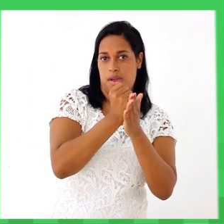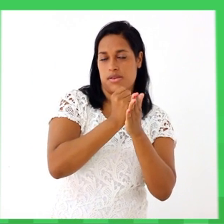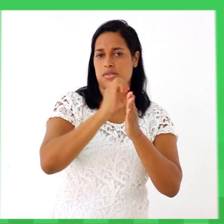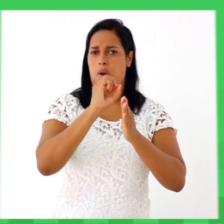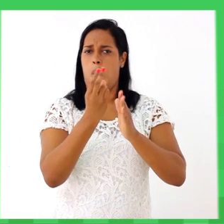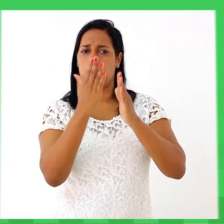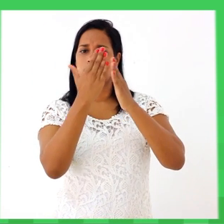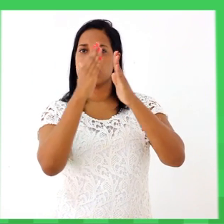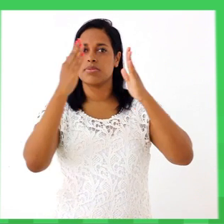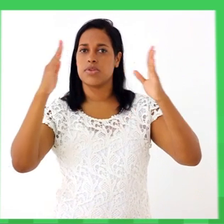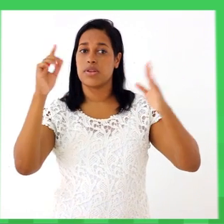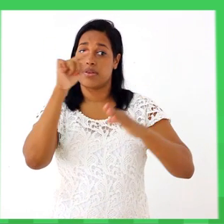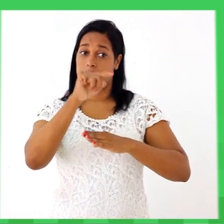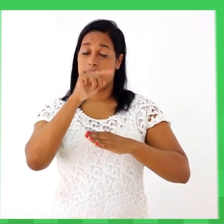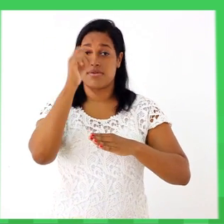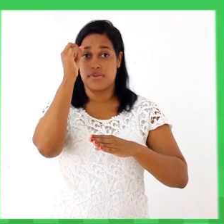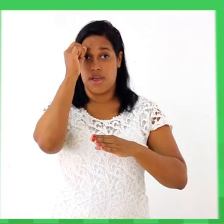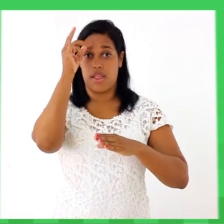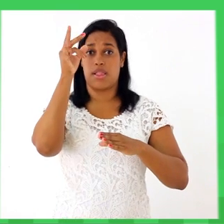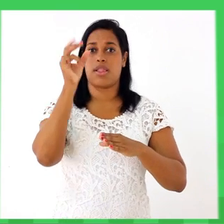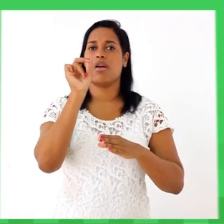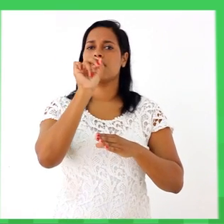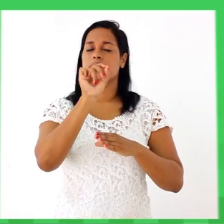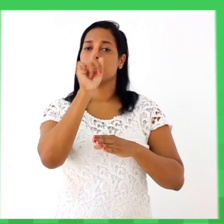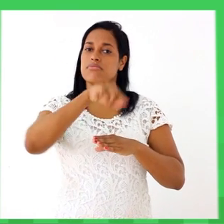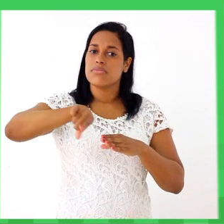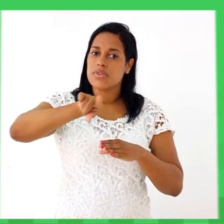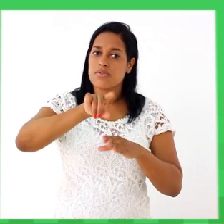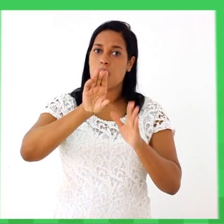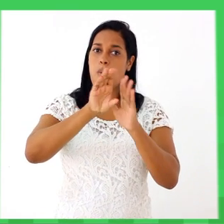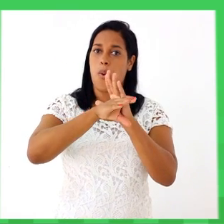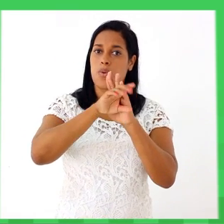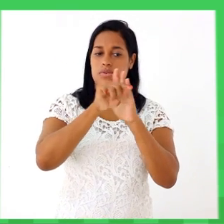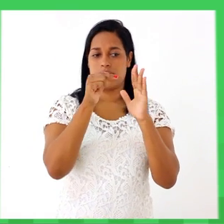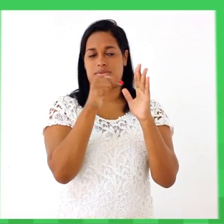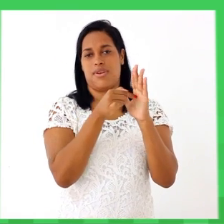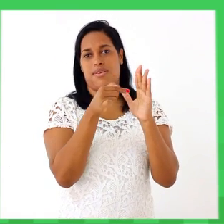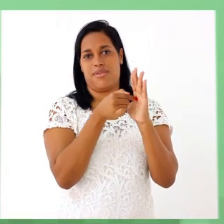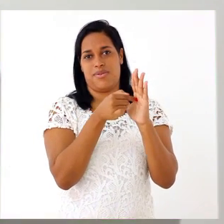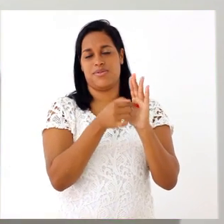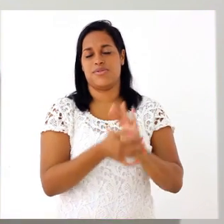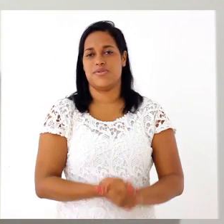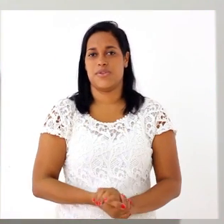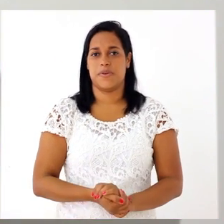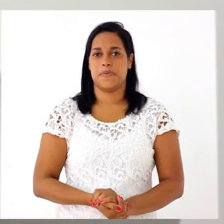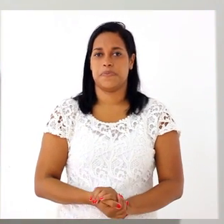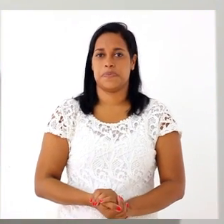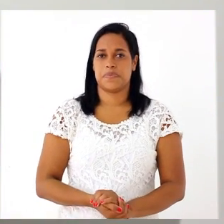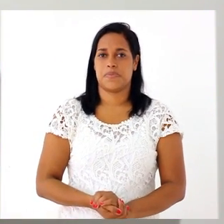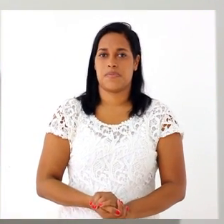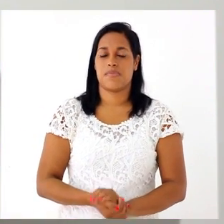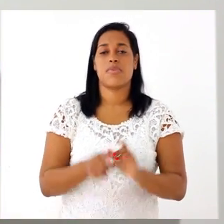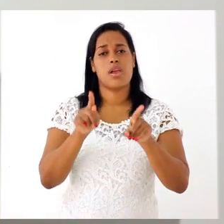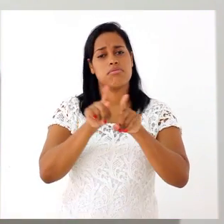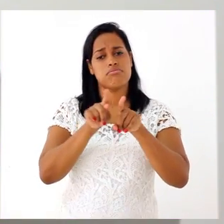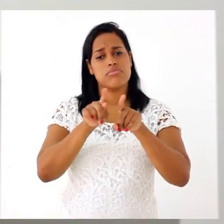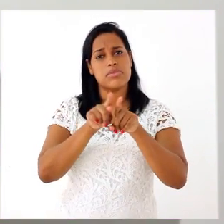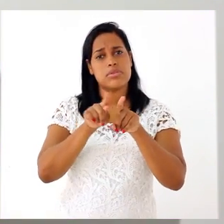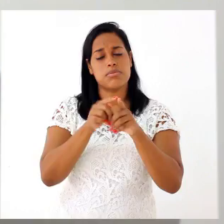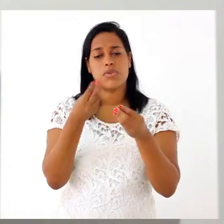parto dessa ideia, para entender melhor os conceitos dessa disciplina. E aí, vamos